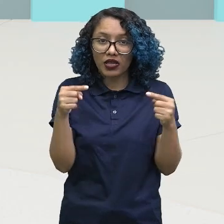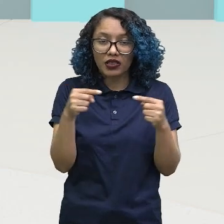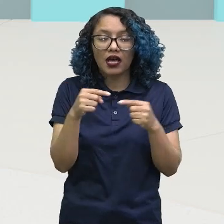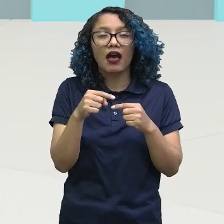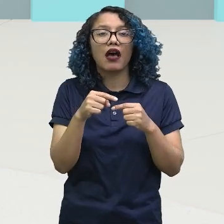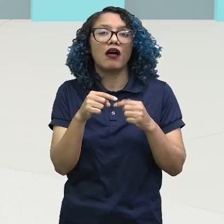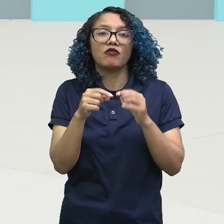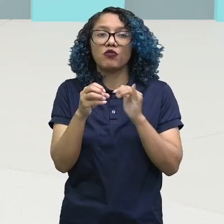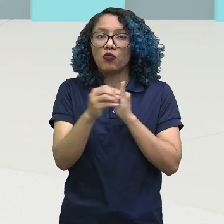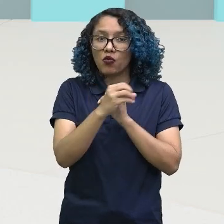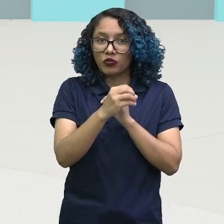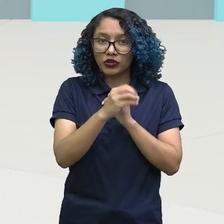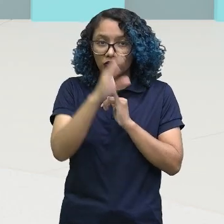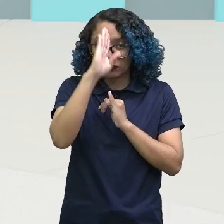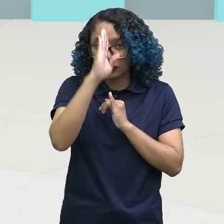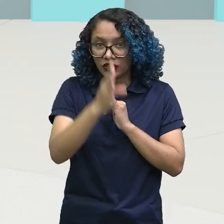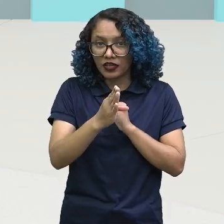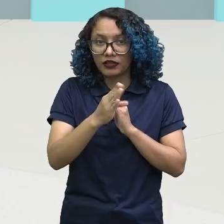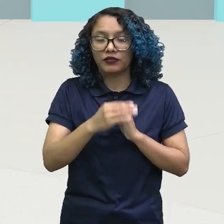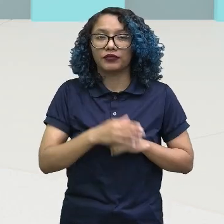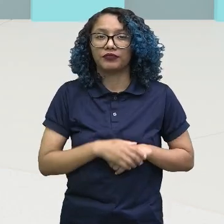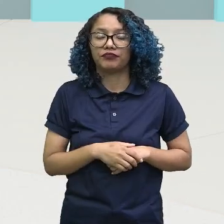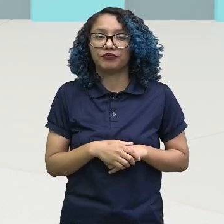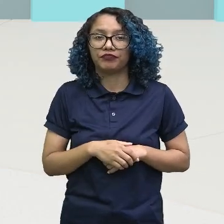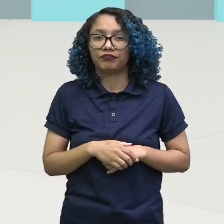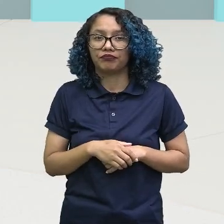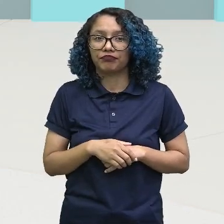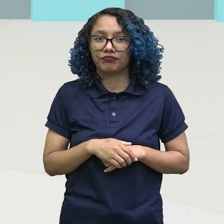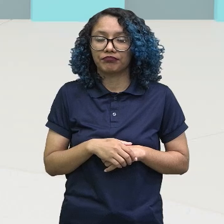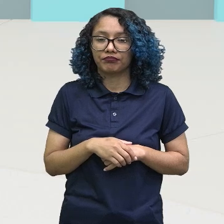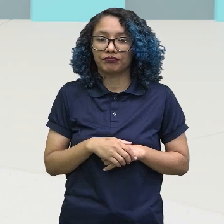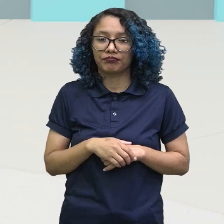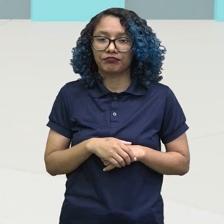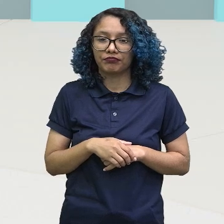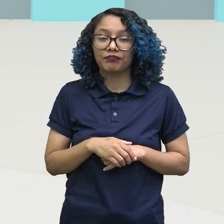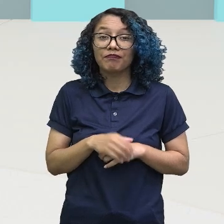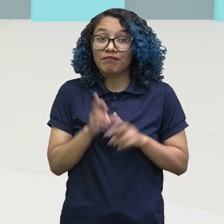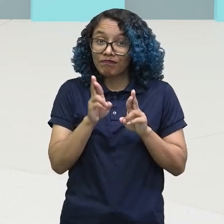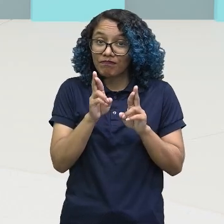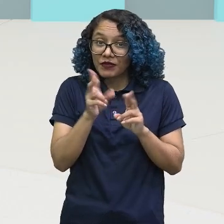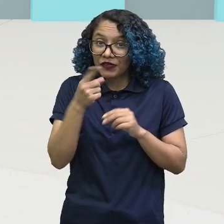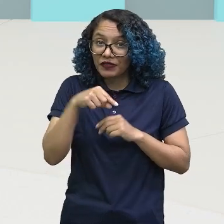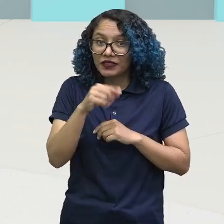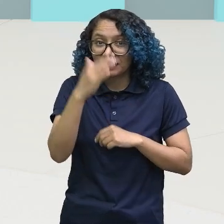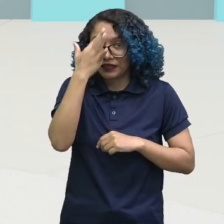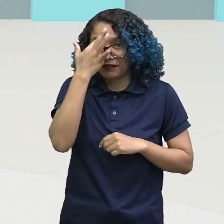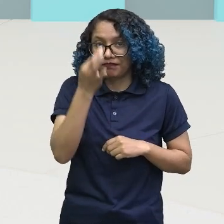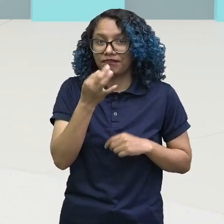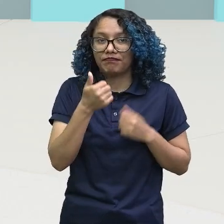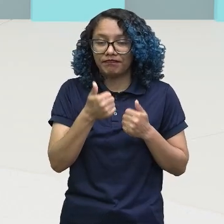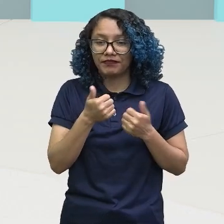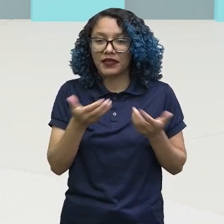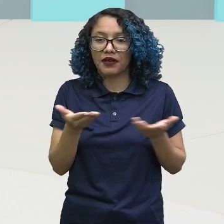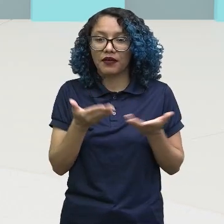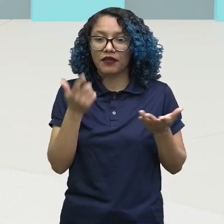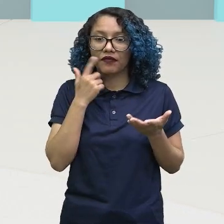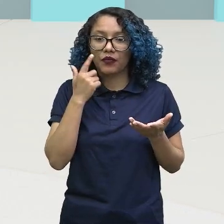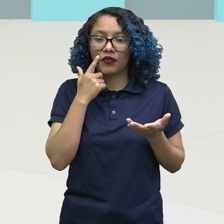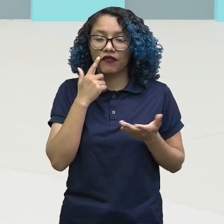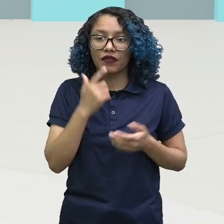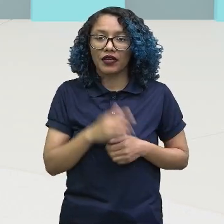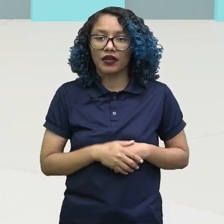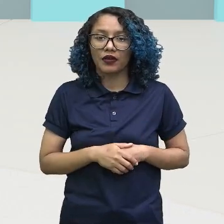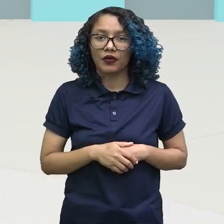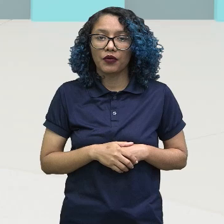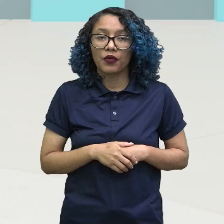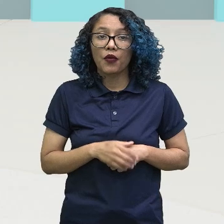direto. Beleza? Eu espero que tenha dado certo aí do outro lado esse entendimento, ok? Agora nós vamos ver o caso